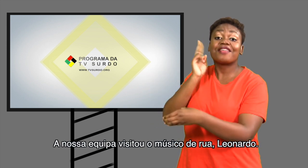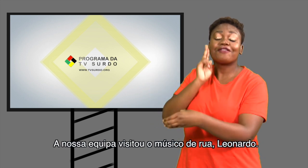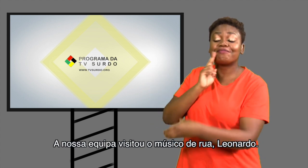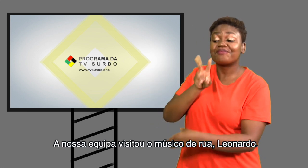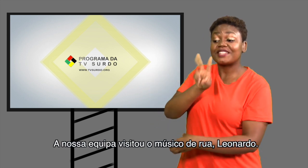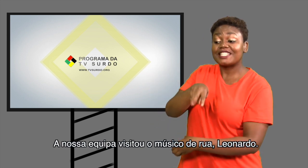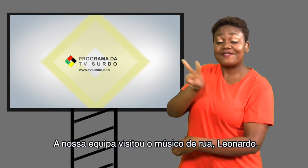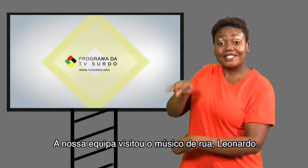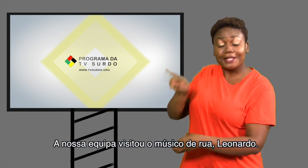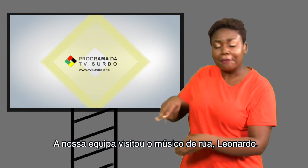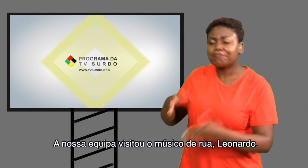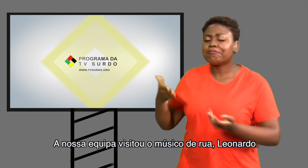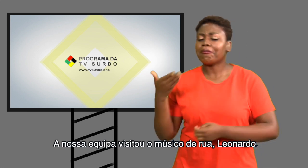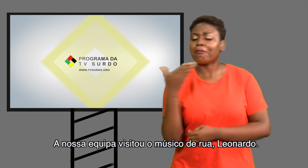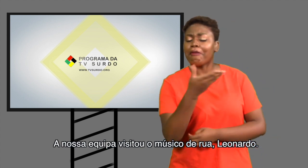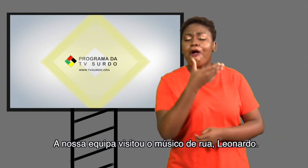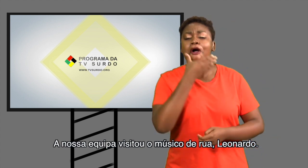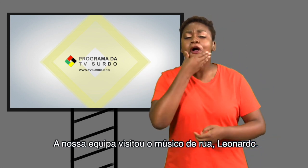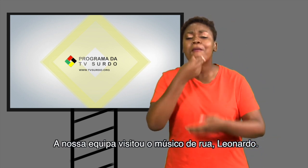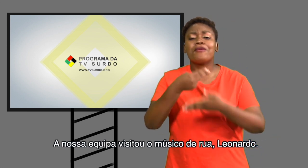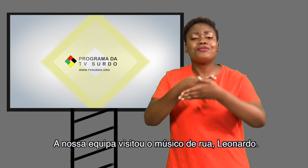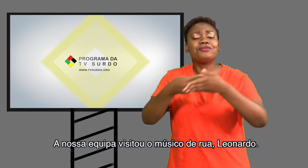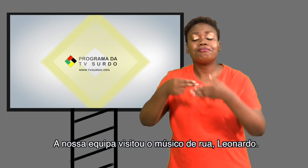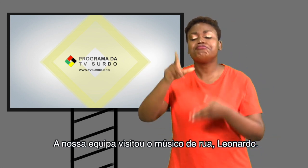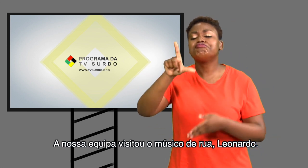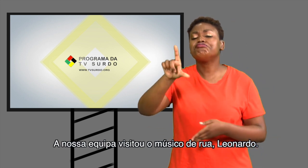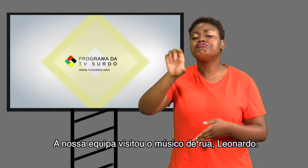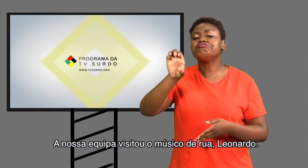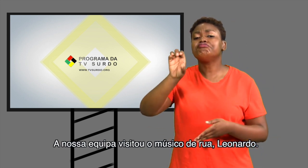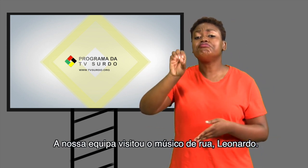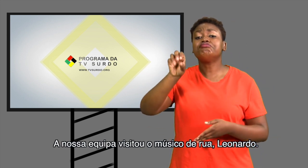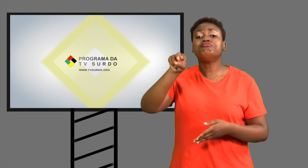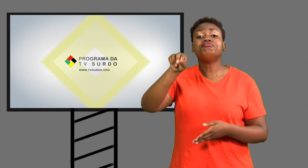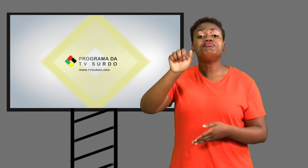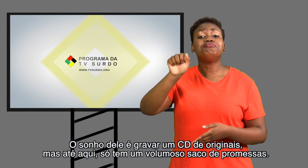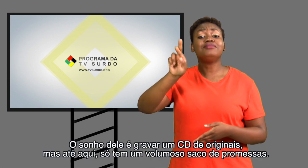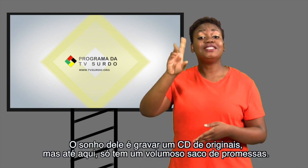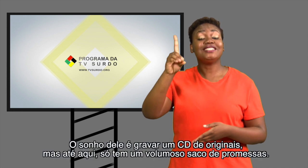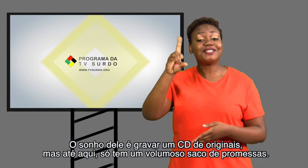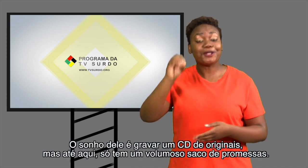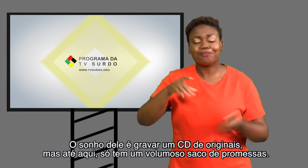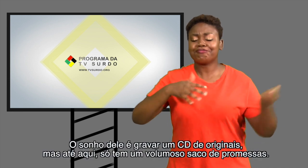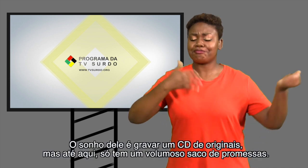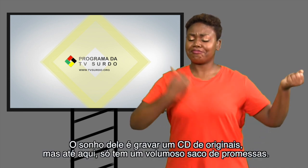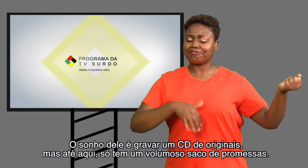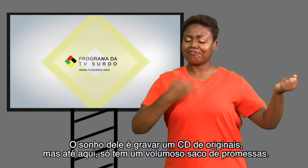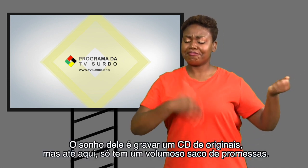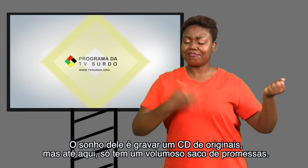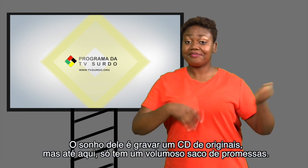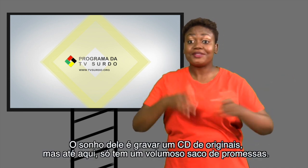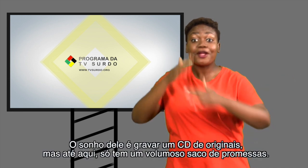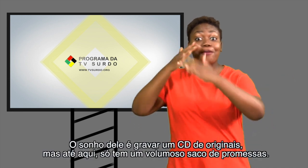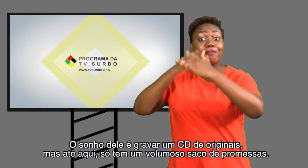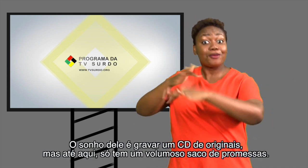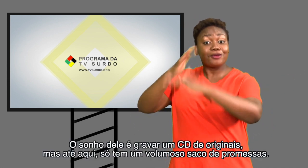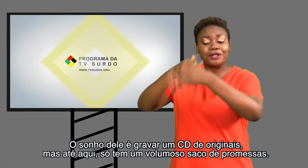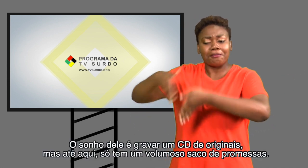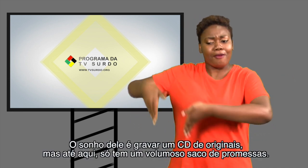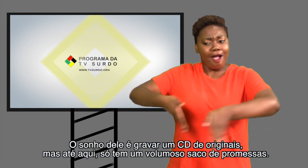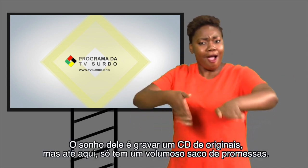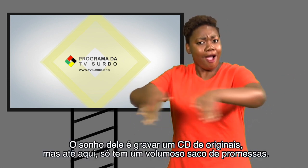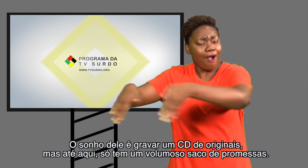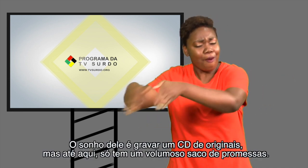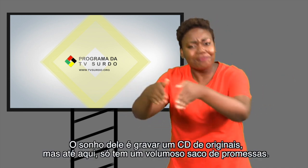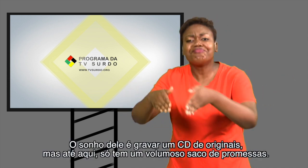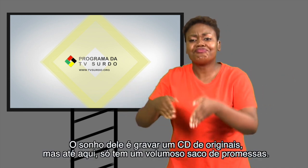A nossa equipa visitou um músico de rua, Leonardo. O sonho dele é gravar um CD de originais,